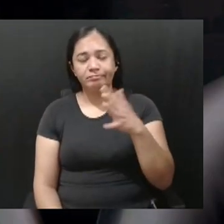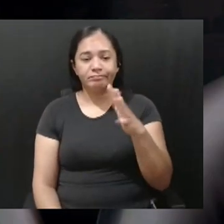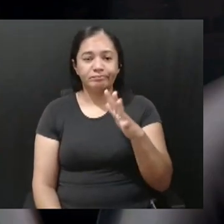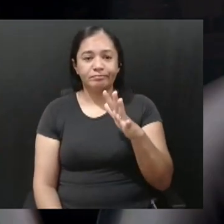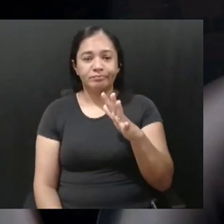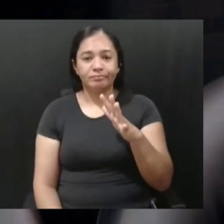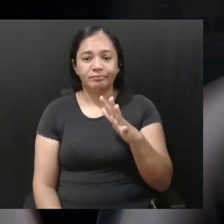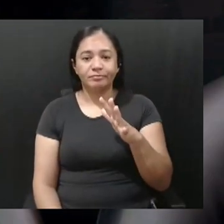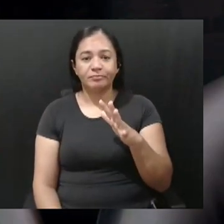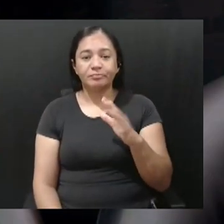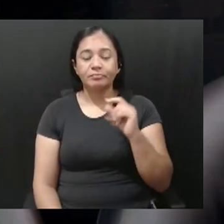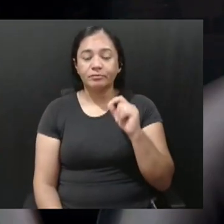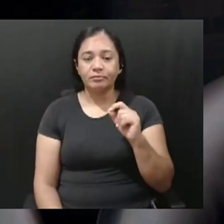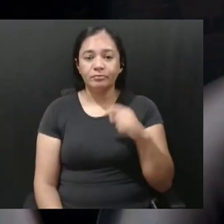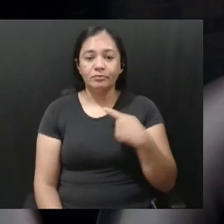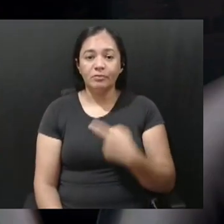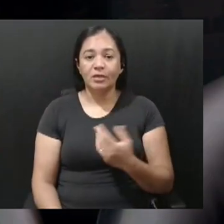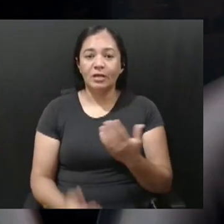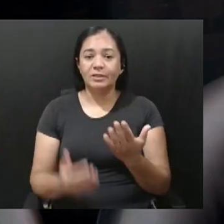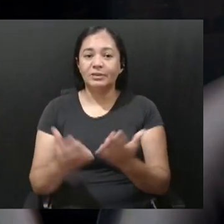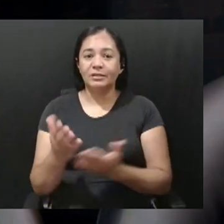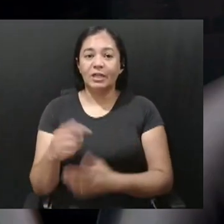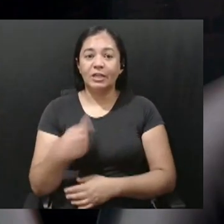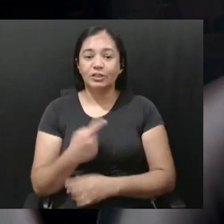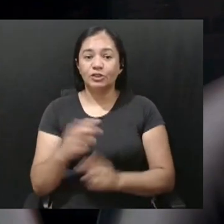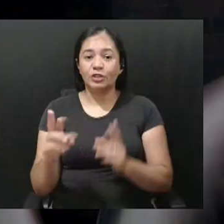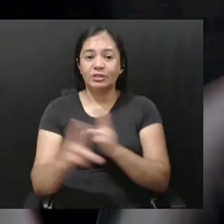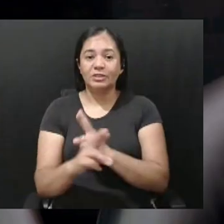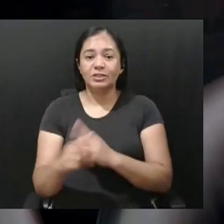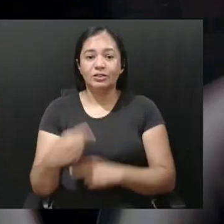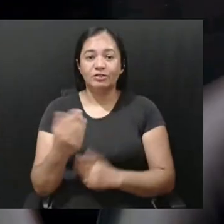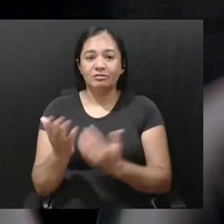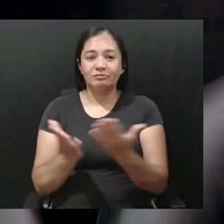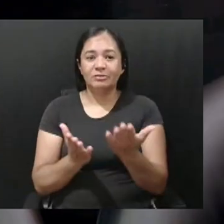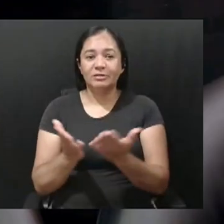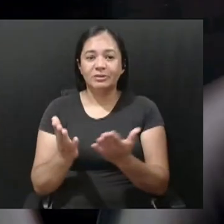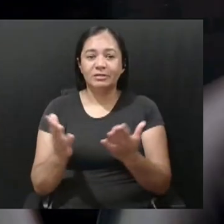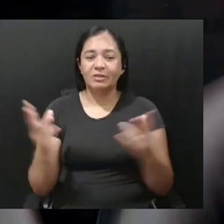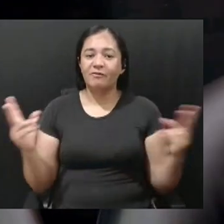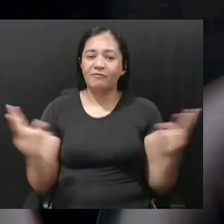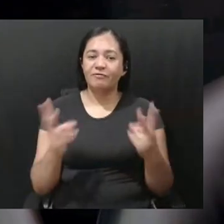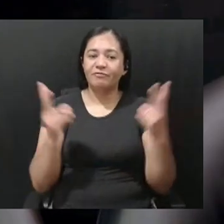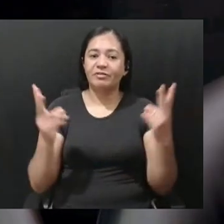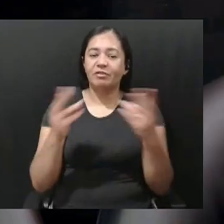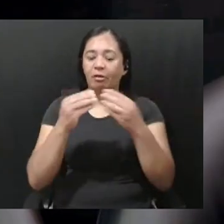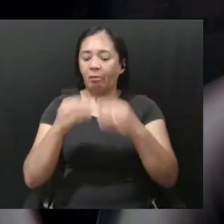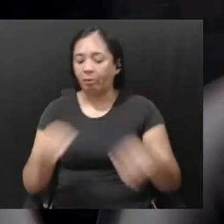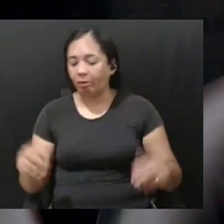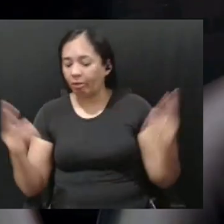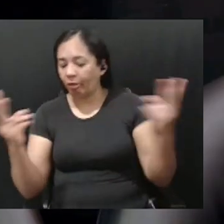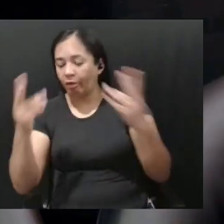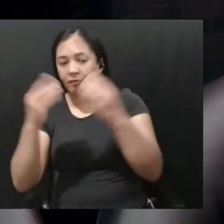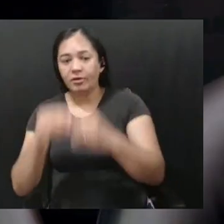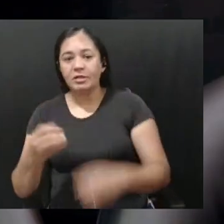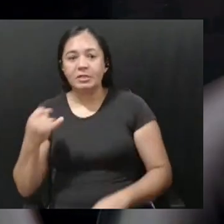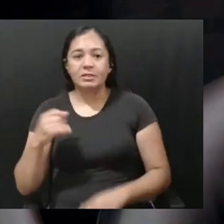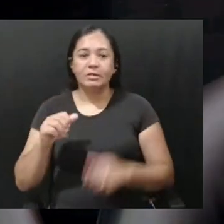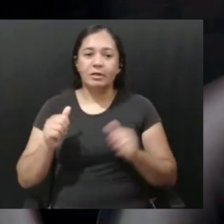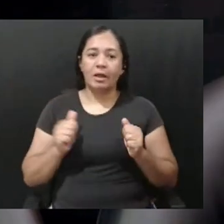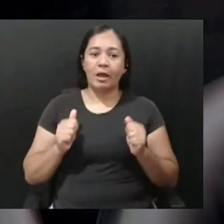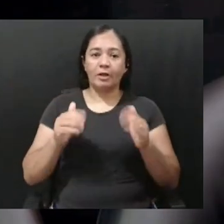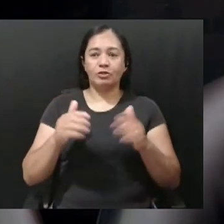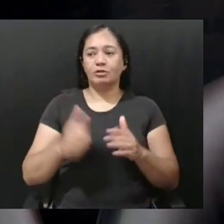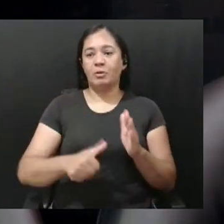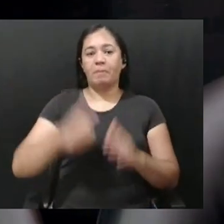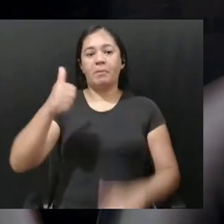trata muito as nossas relações como ponto de vitória, né? Vitória e derrota, né? Então, assim, se eu der o primeiro passo, né, vai parecer que eu errei, sendo que